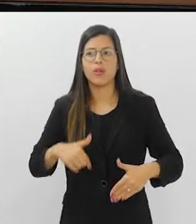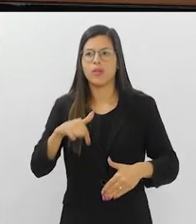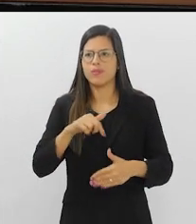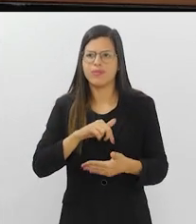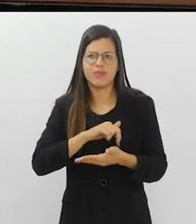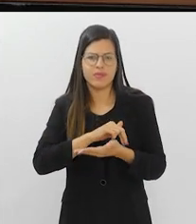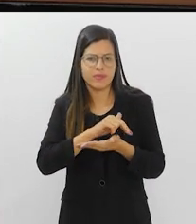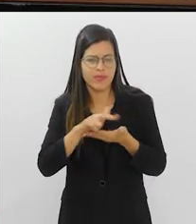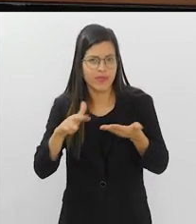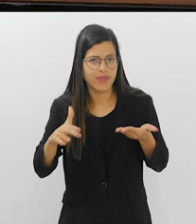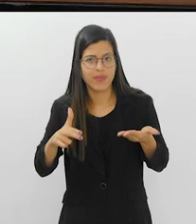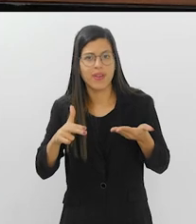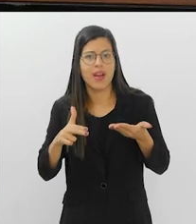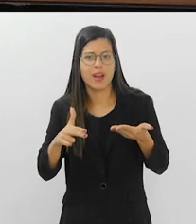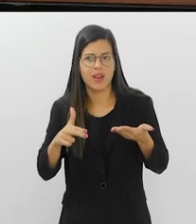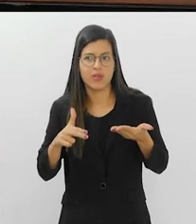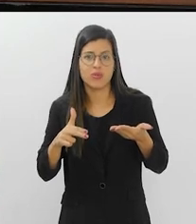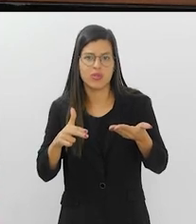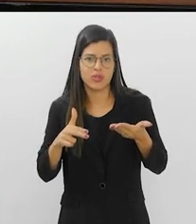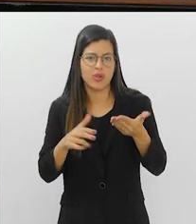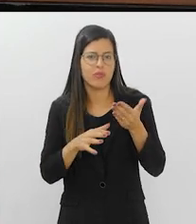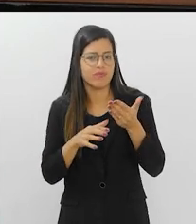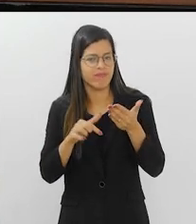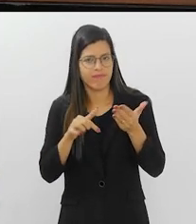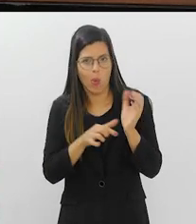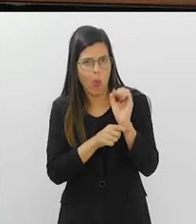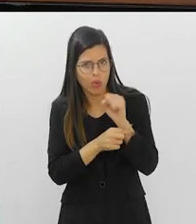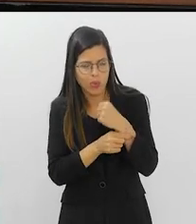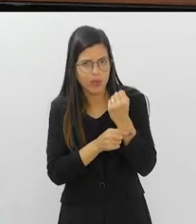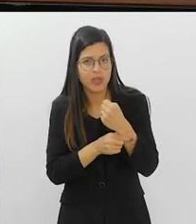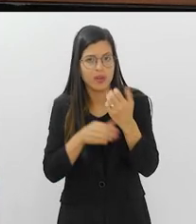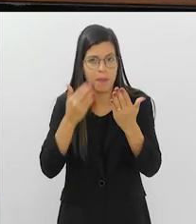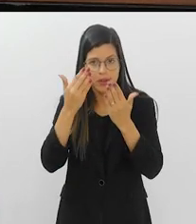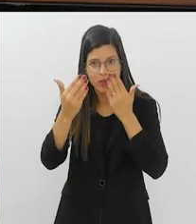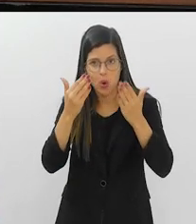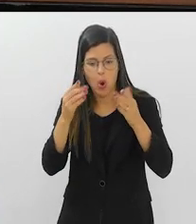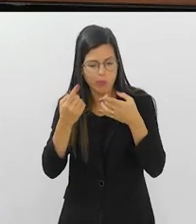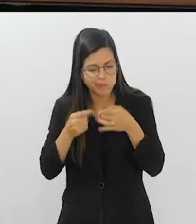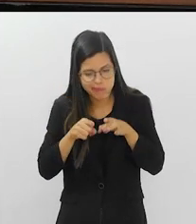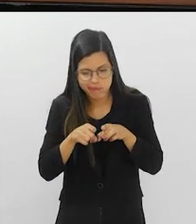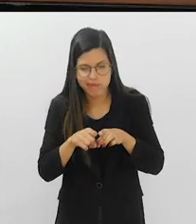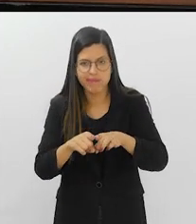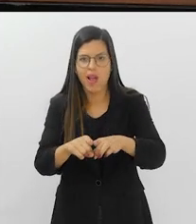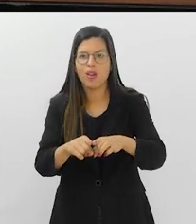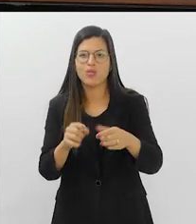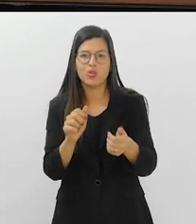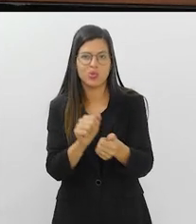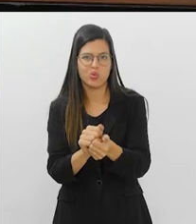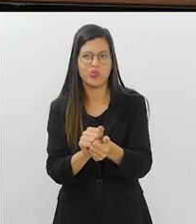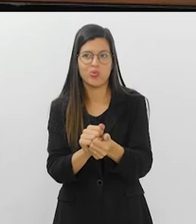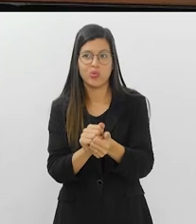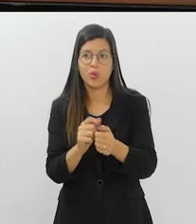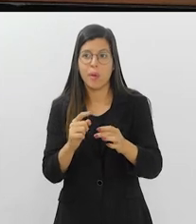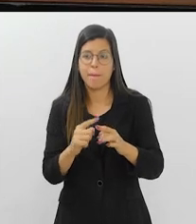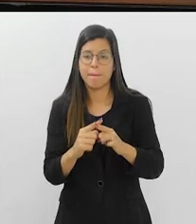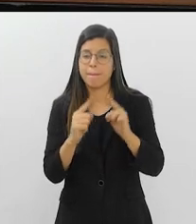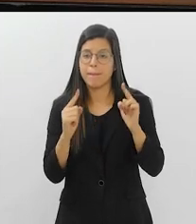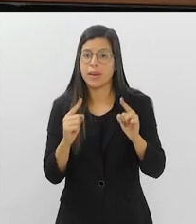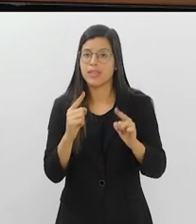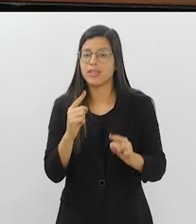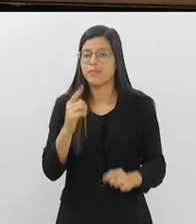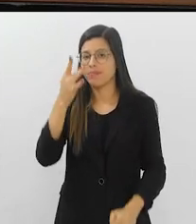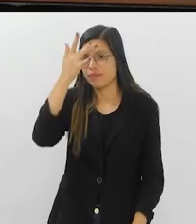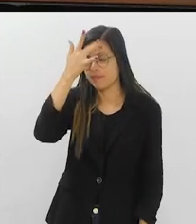osteoarticulares. Então, LER, DORT, eram duas dimensões que se acompanhavam ali muito próximas do ponto de vista de